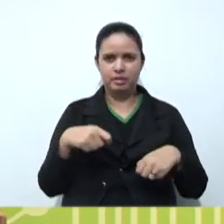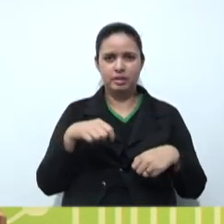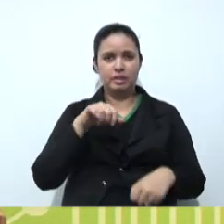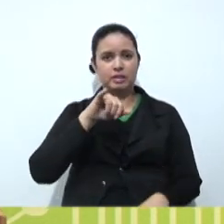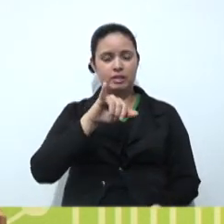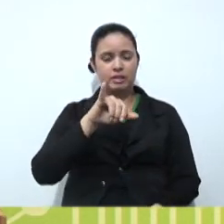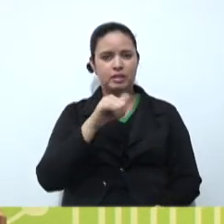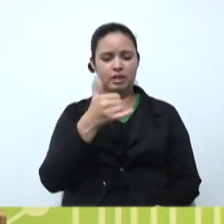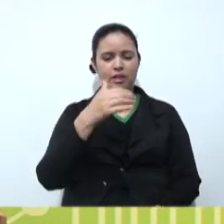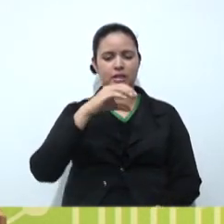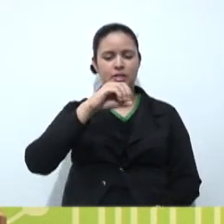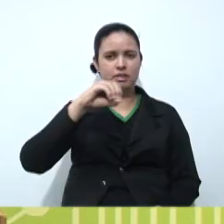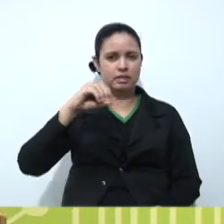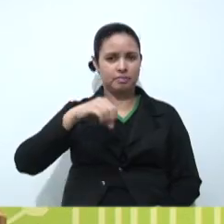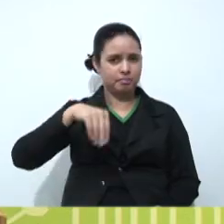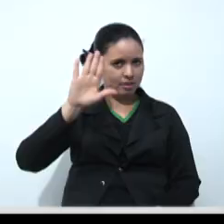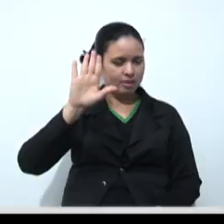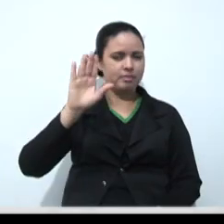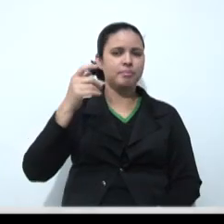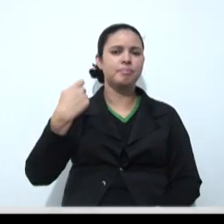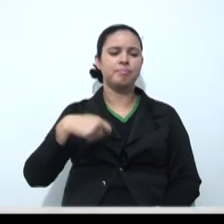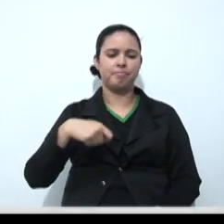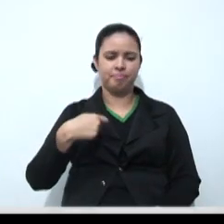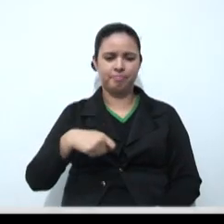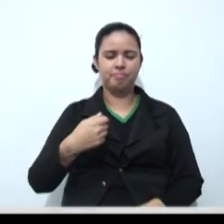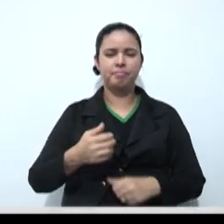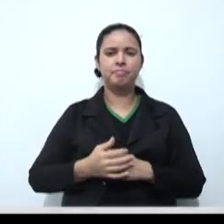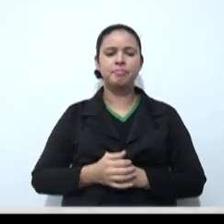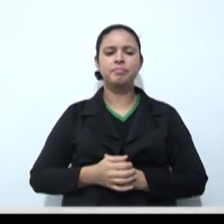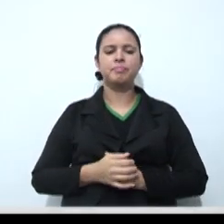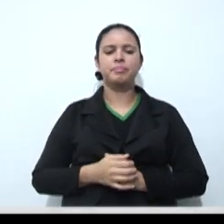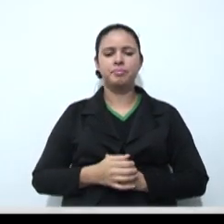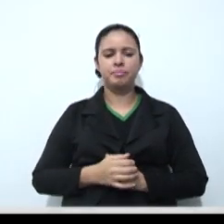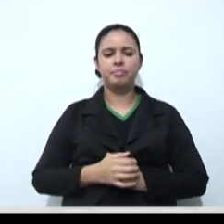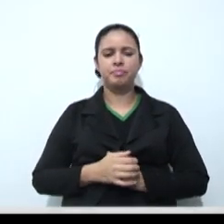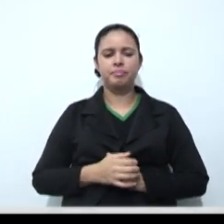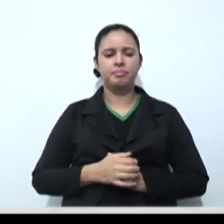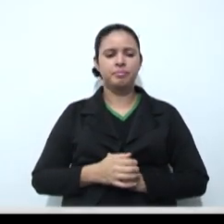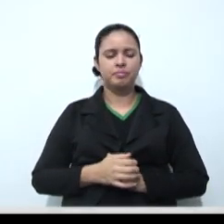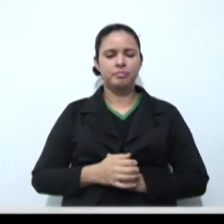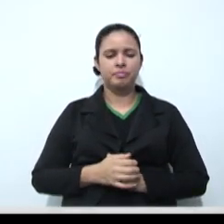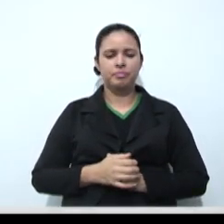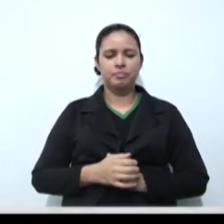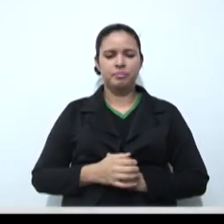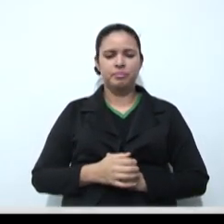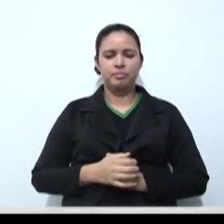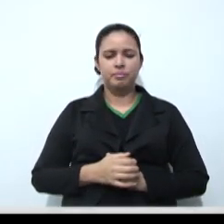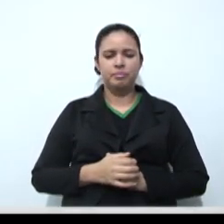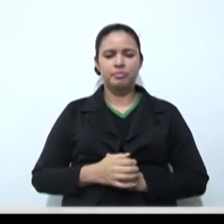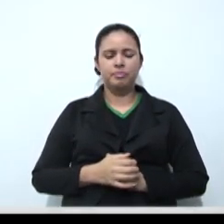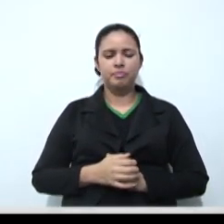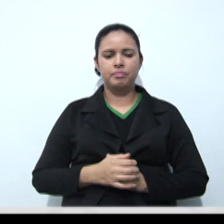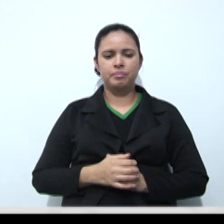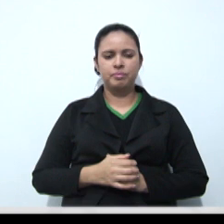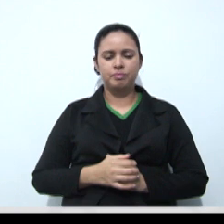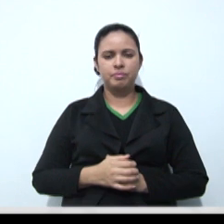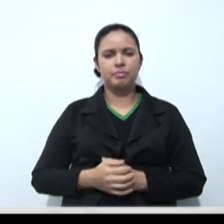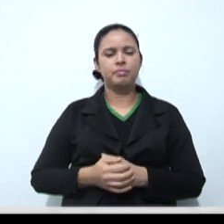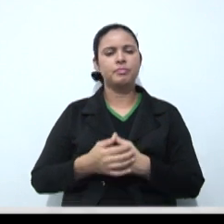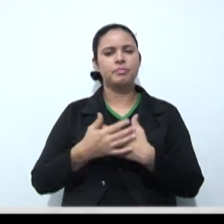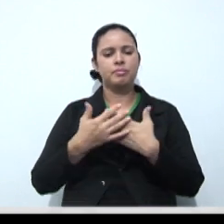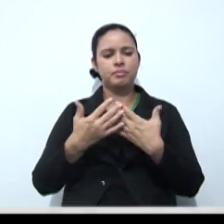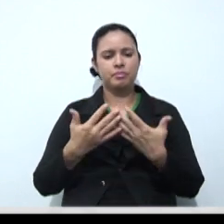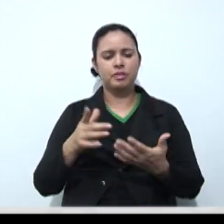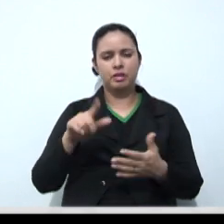vamos ver já, tá bom? Então vamos ver aqui, ela também realiza a Semana Interna de Prevenção, isso eu estou voltando aqui no conteúdo,